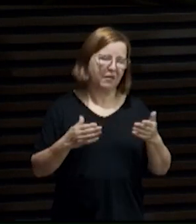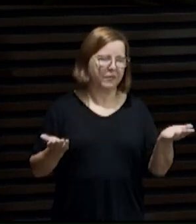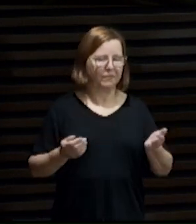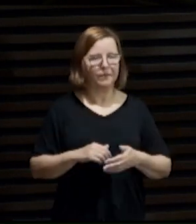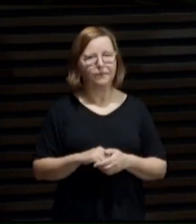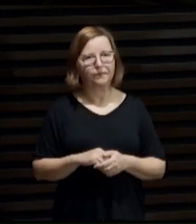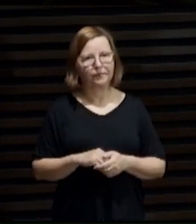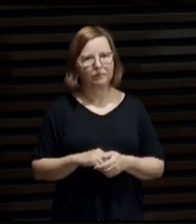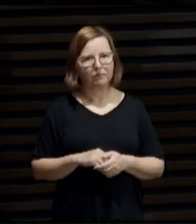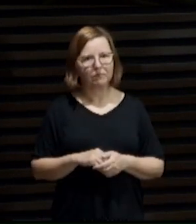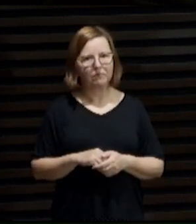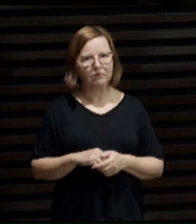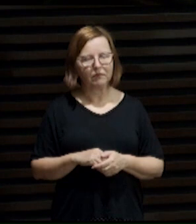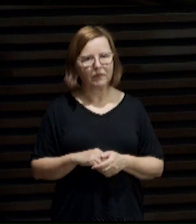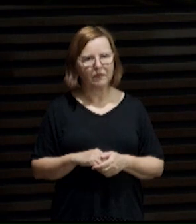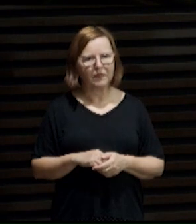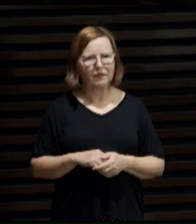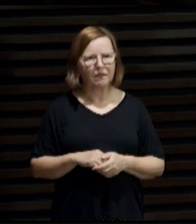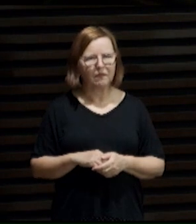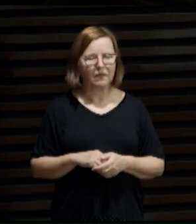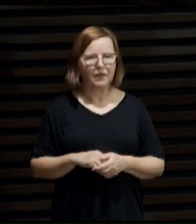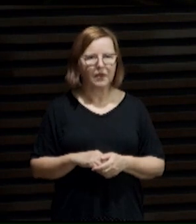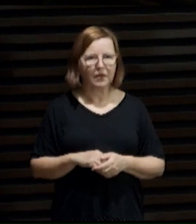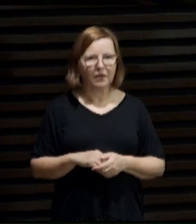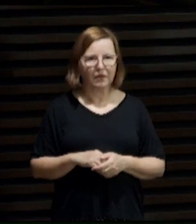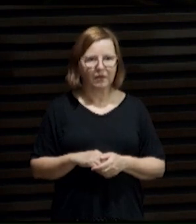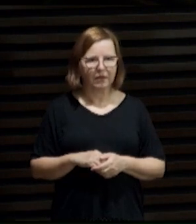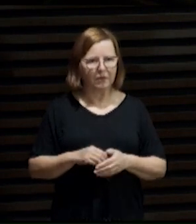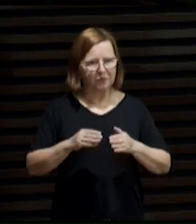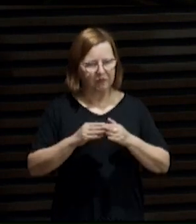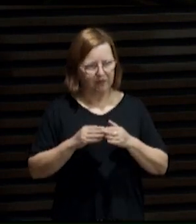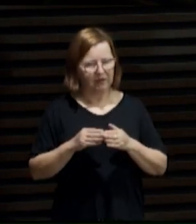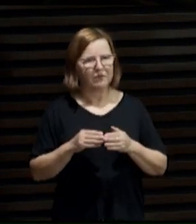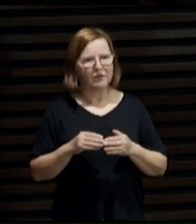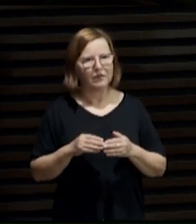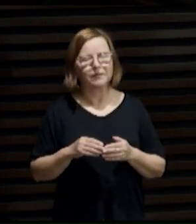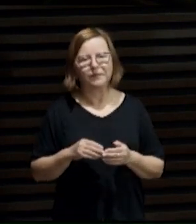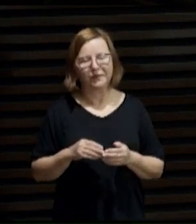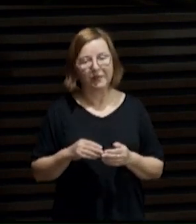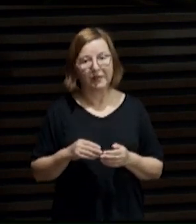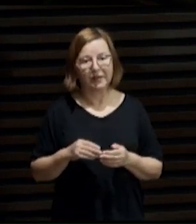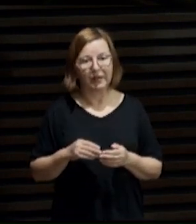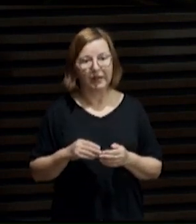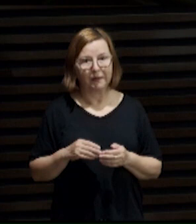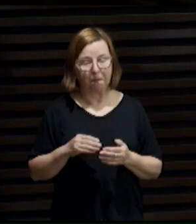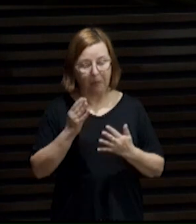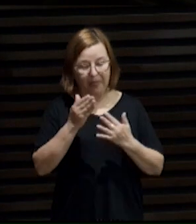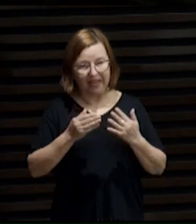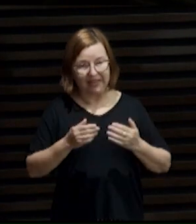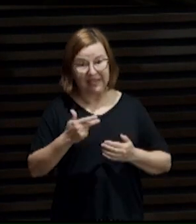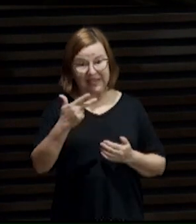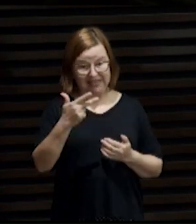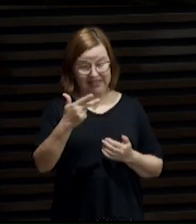Pelo menos uma refeição, irmãos. Não é possível que das 3 grandes refeições do dia não tenha uma que vocês possam estar